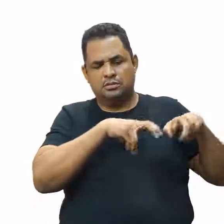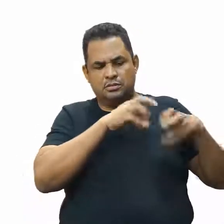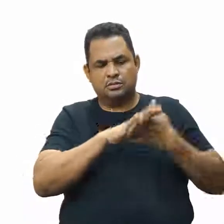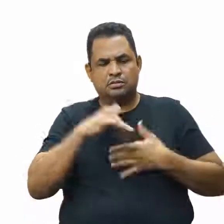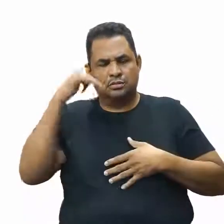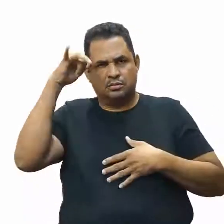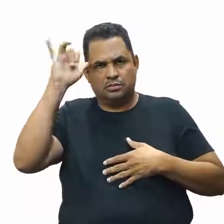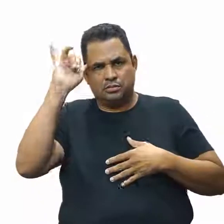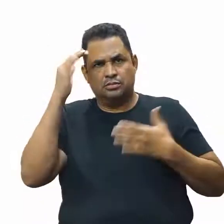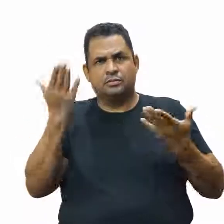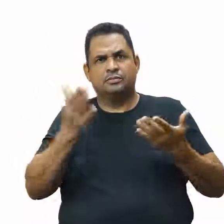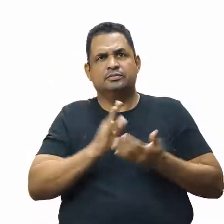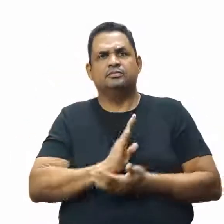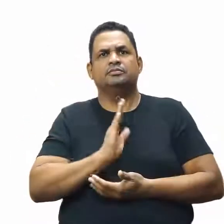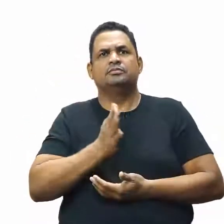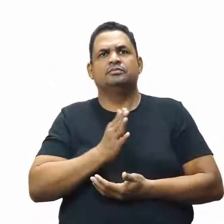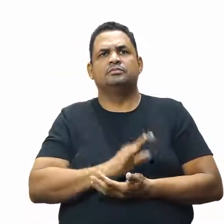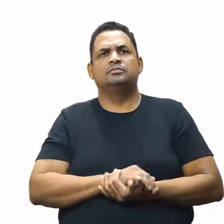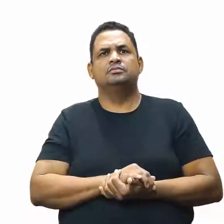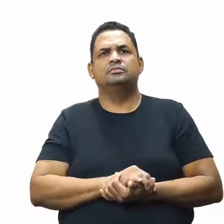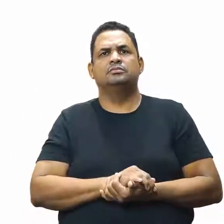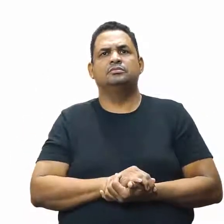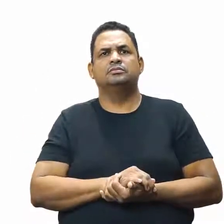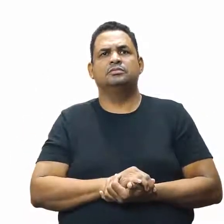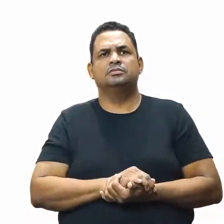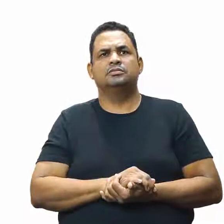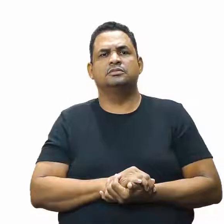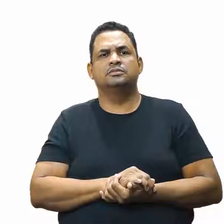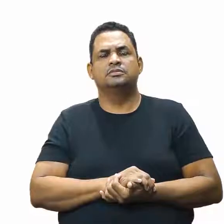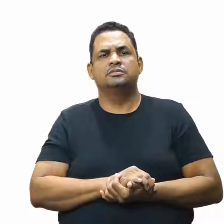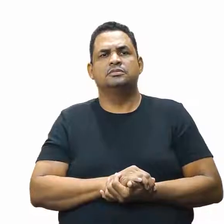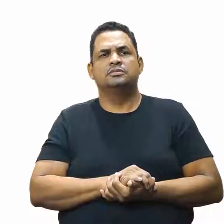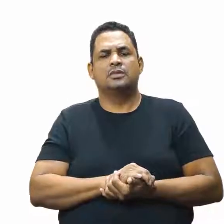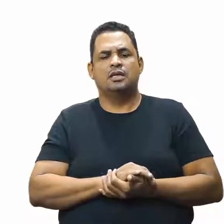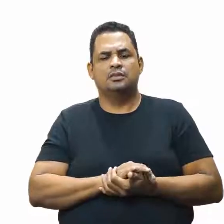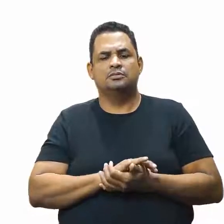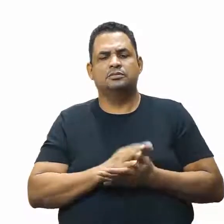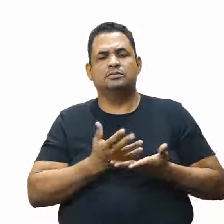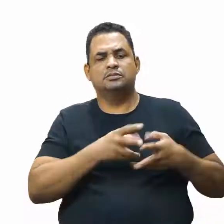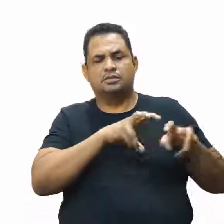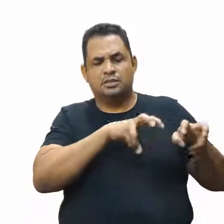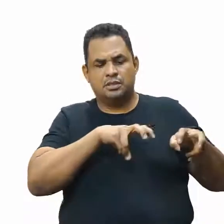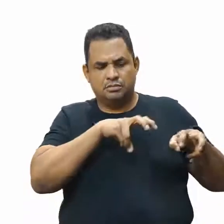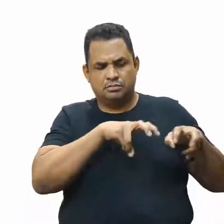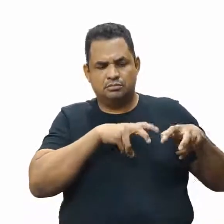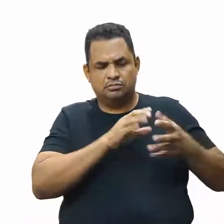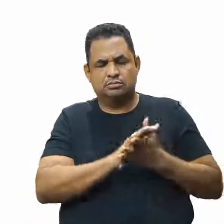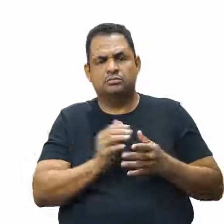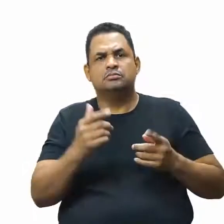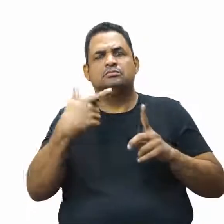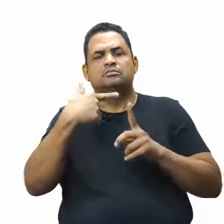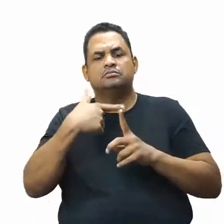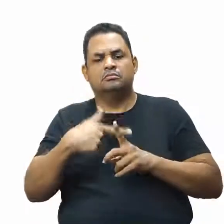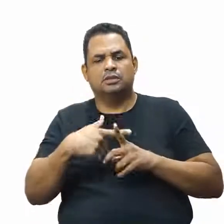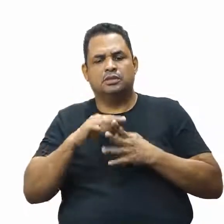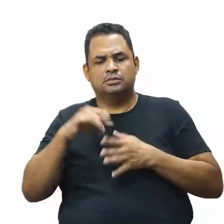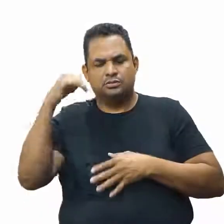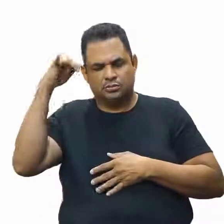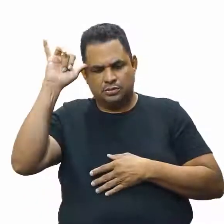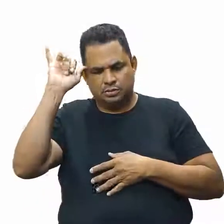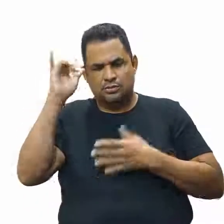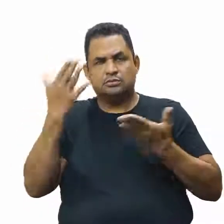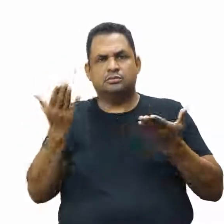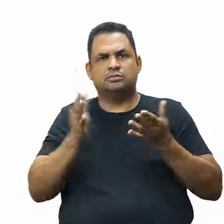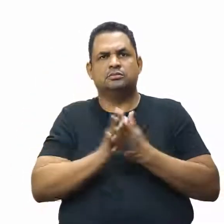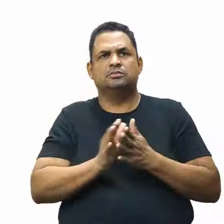agropecuária. Lembra que eu expliquei, né? Agropecuária é as atividades da agricultura junto da pecuária.